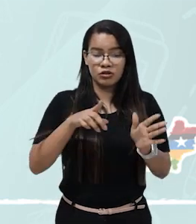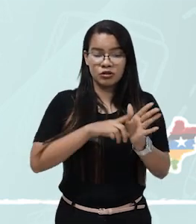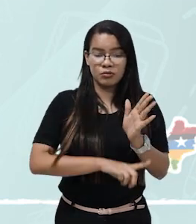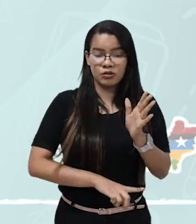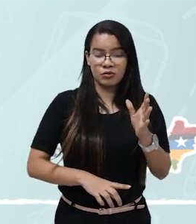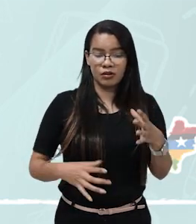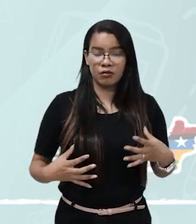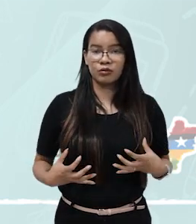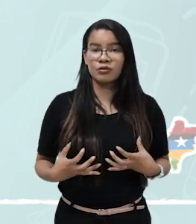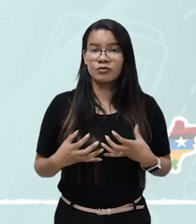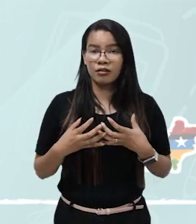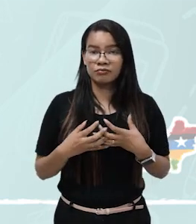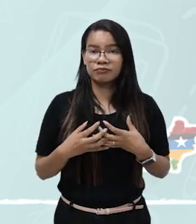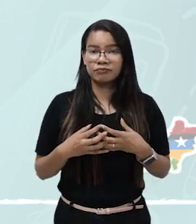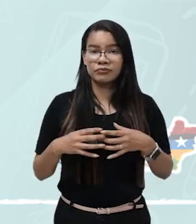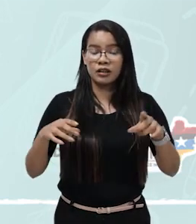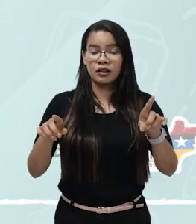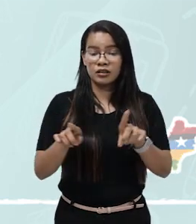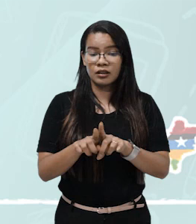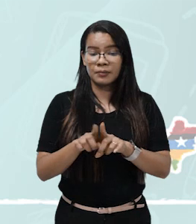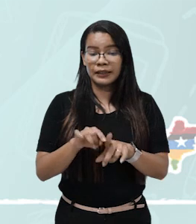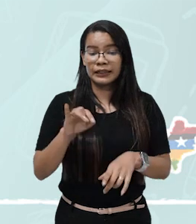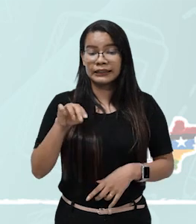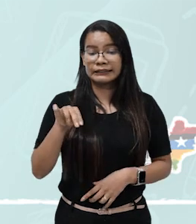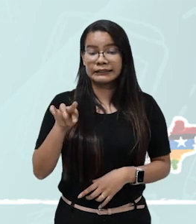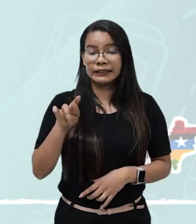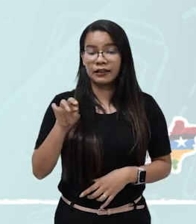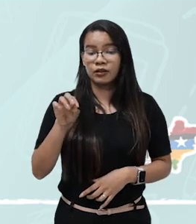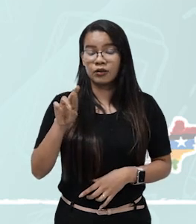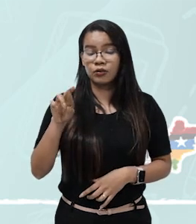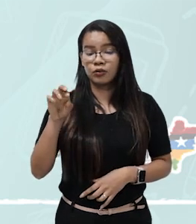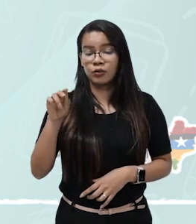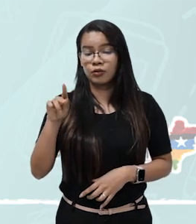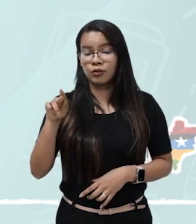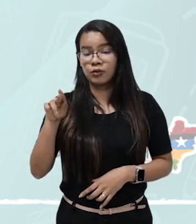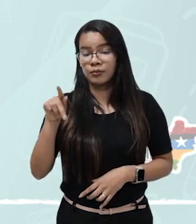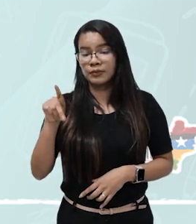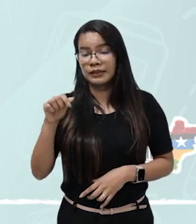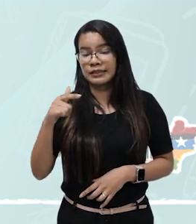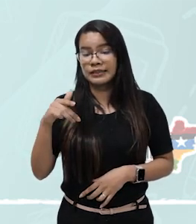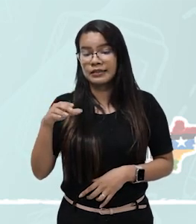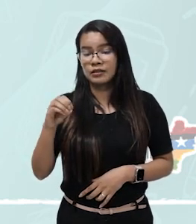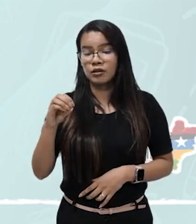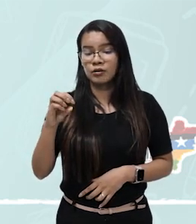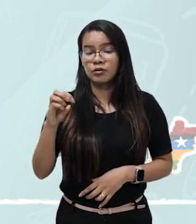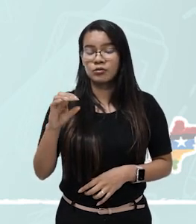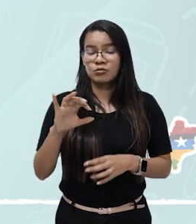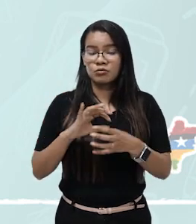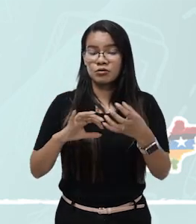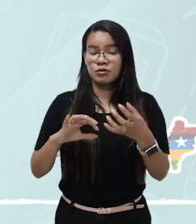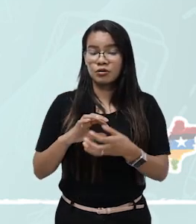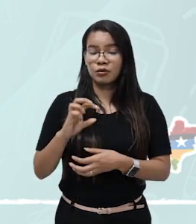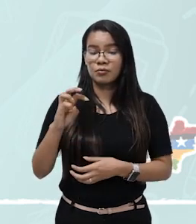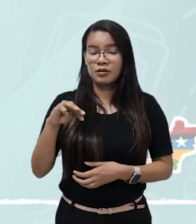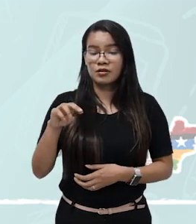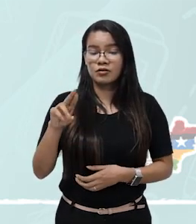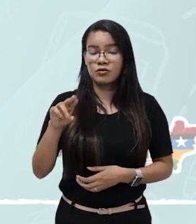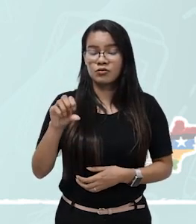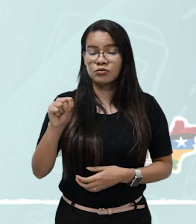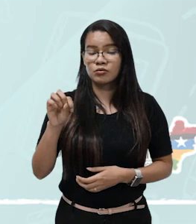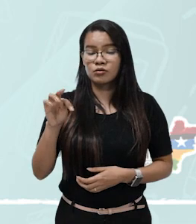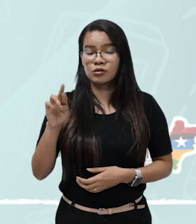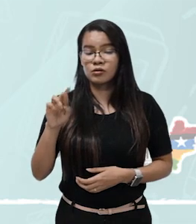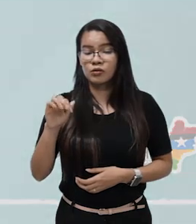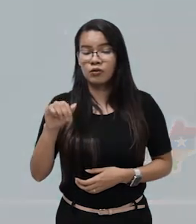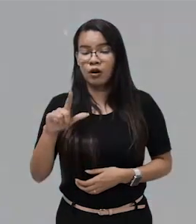Diminuição dos seios, interrupção do ciclo menstrual, mexe com todo o ciclo da mulher. Os hormônios, eles começam a trabalhar